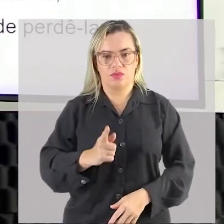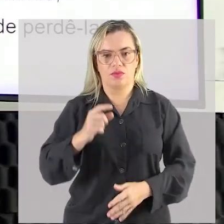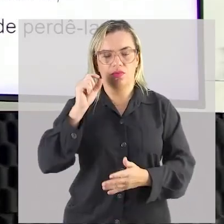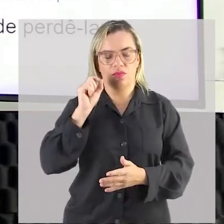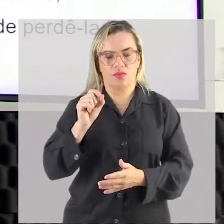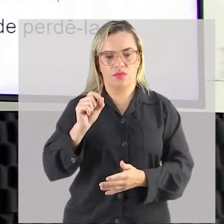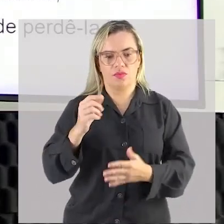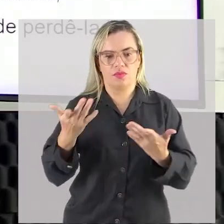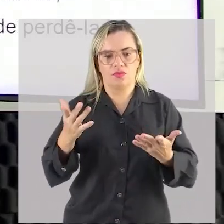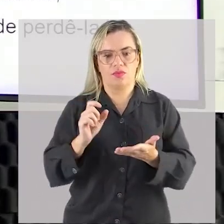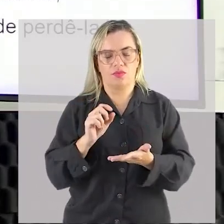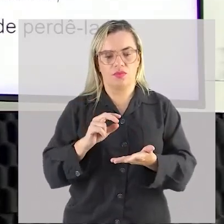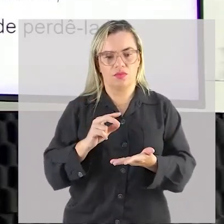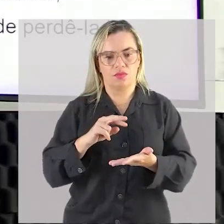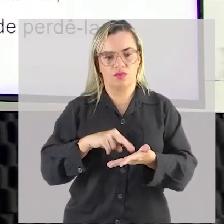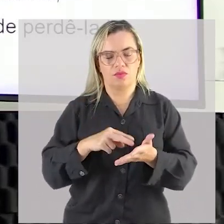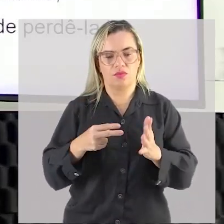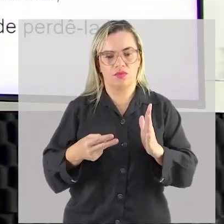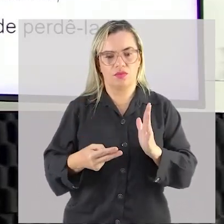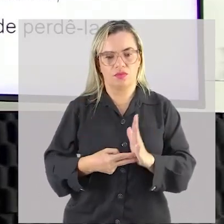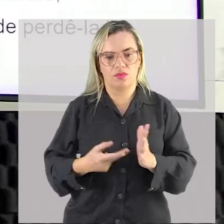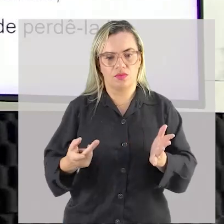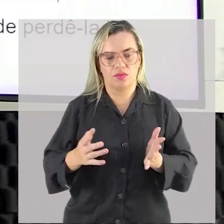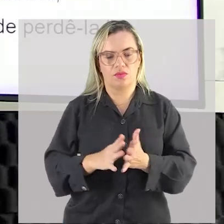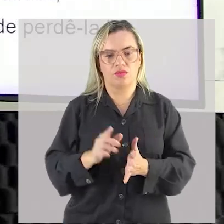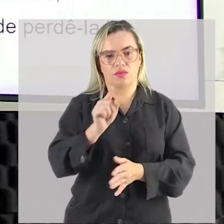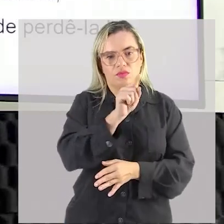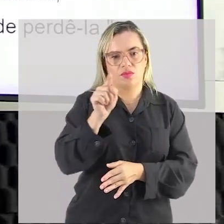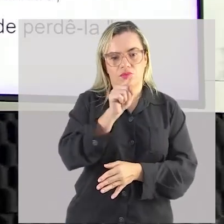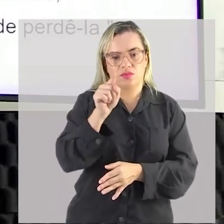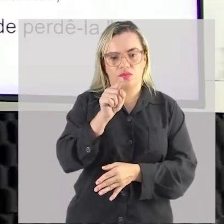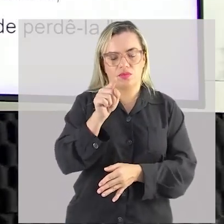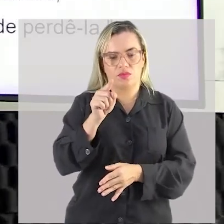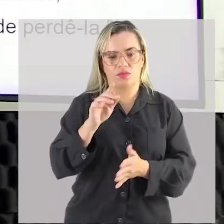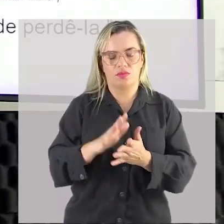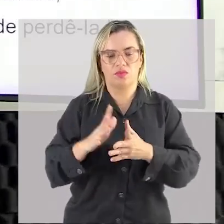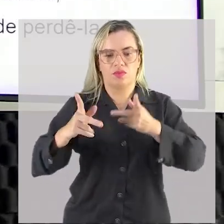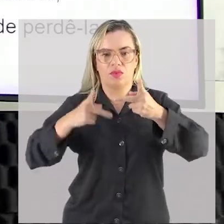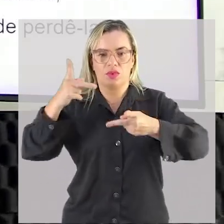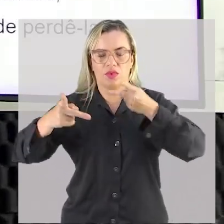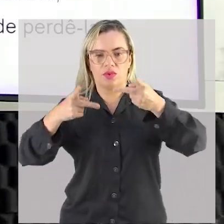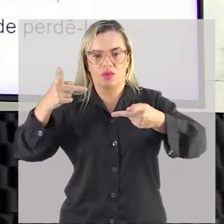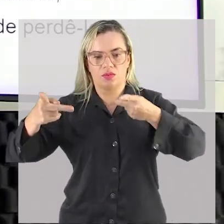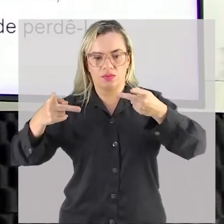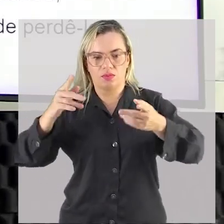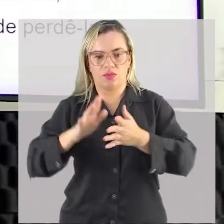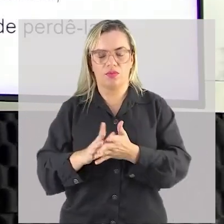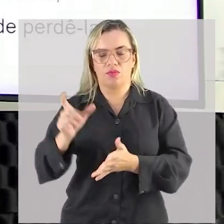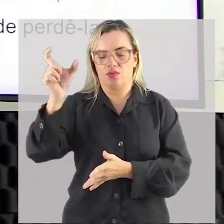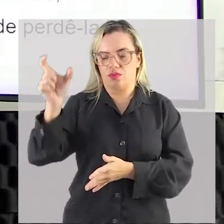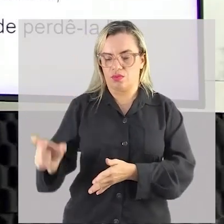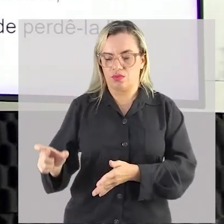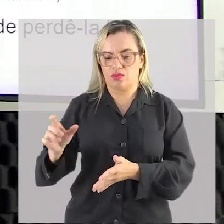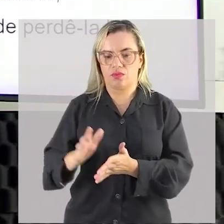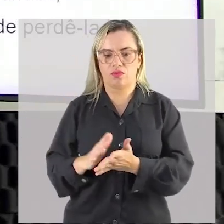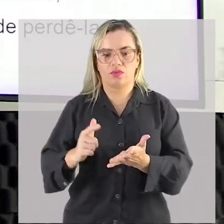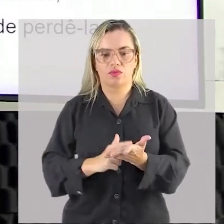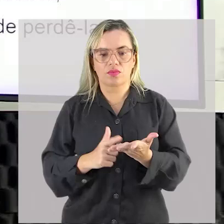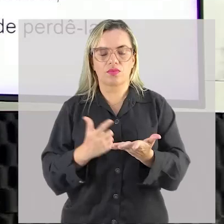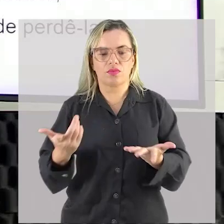discurso que marcas são essa são essas travessão indica a fala de um personagem tá bom